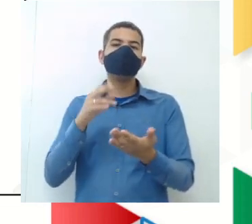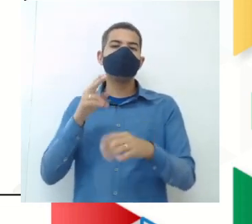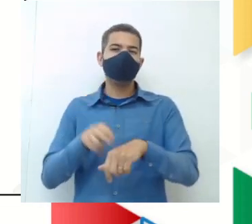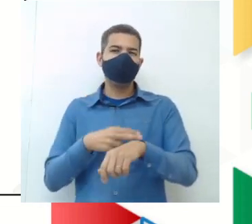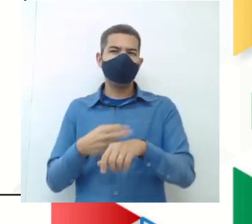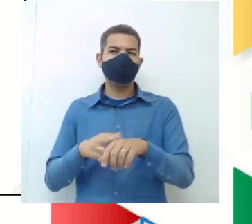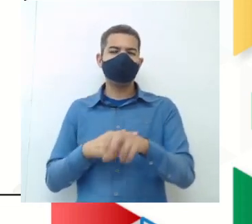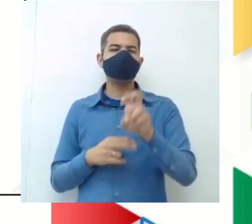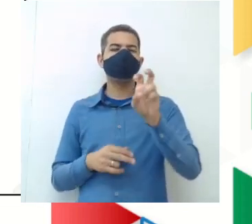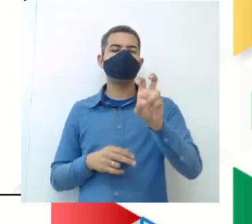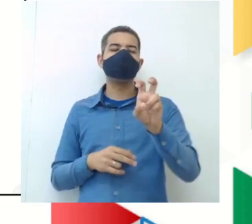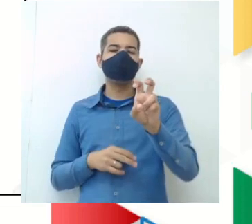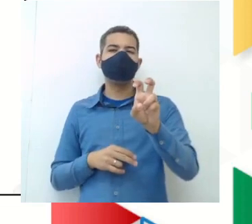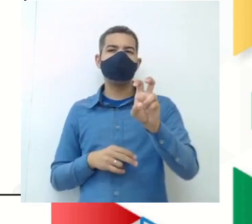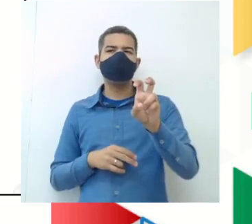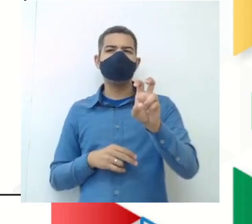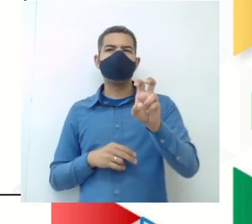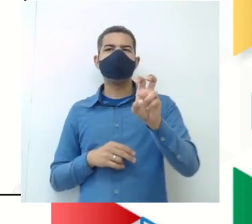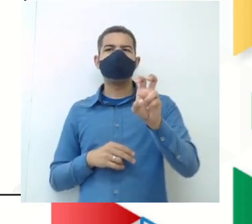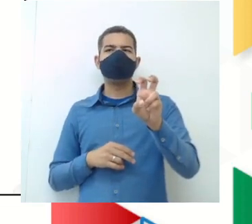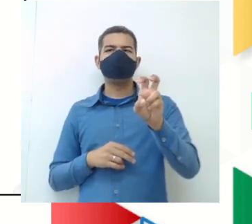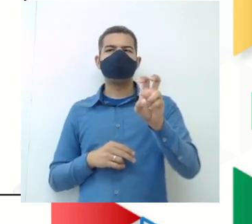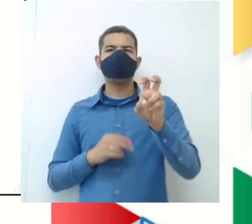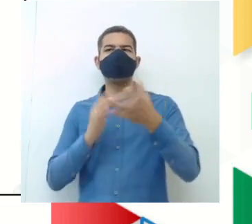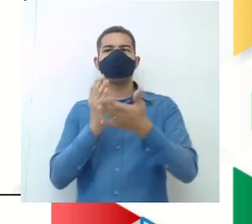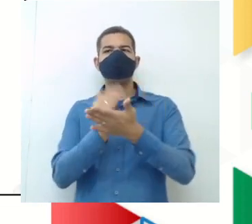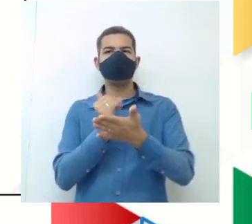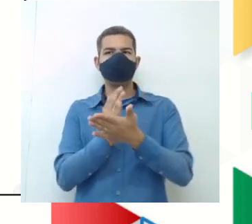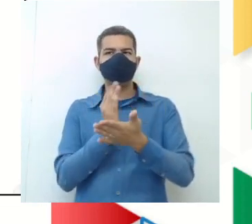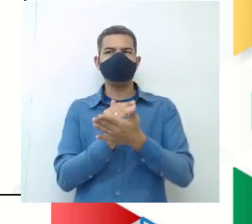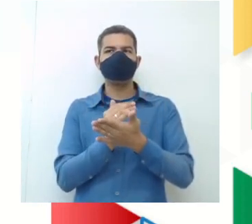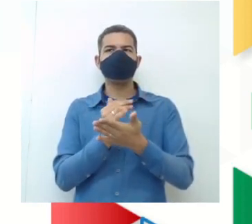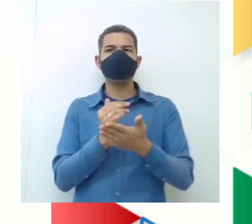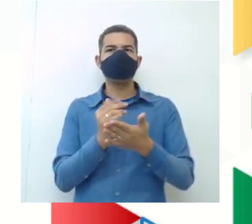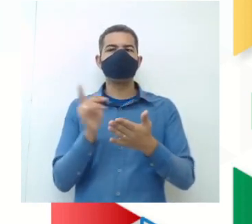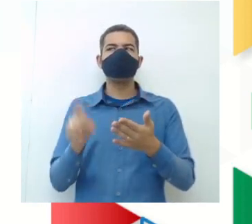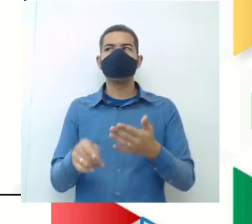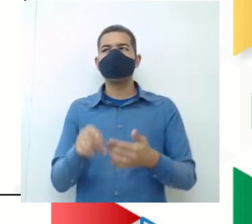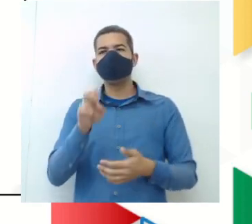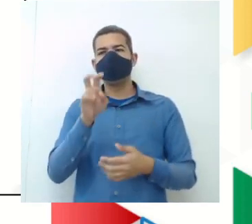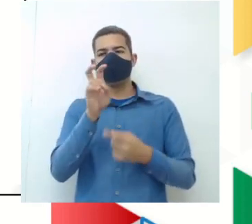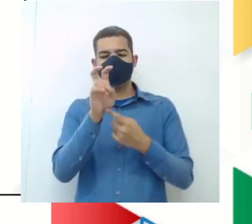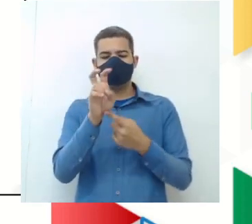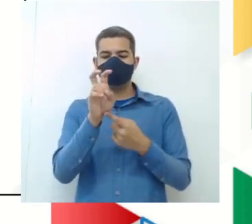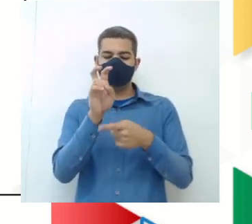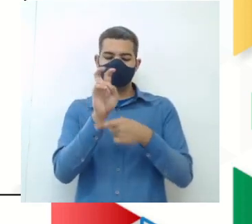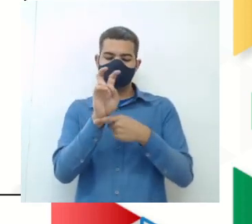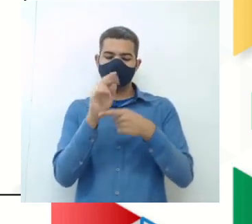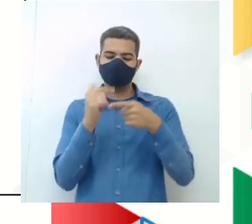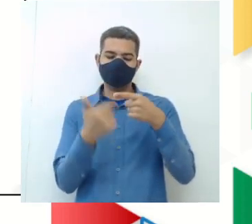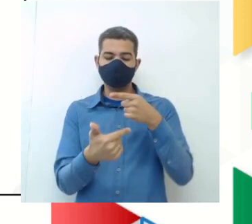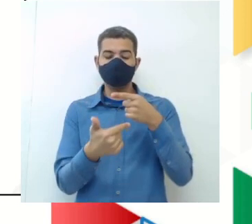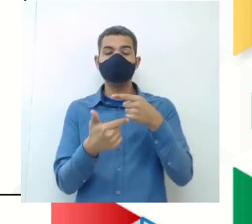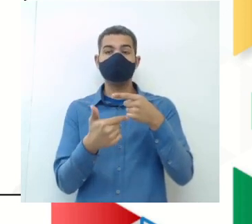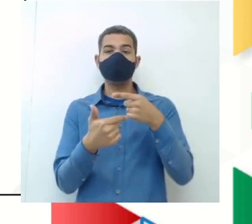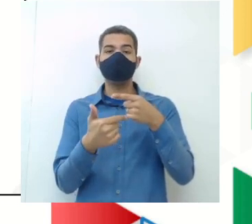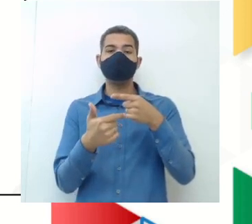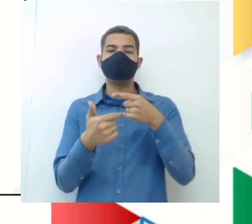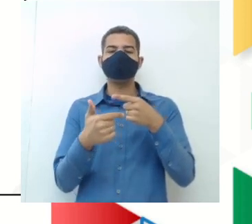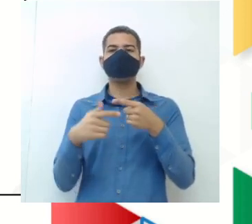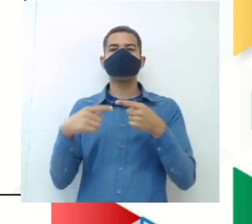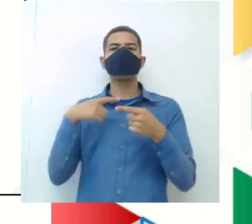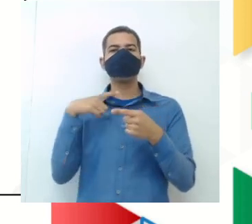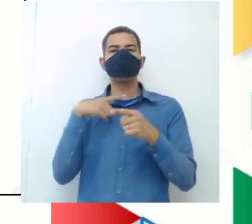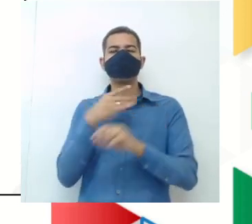doces do kit lá, e eles vão dividir entre si, 5 dividido por 2. Quando eu divido 5 dividido por 2,